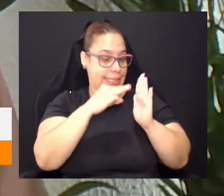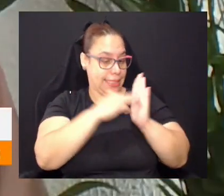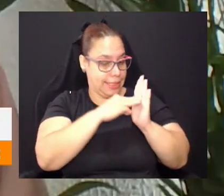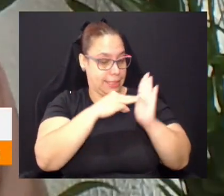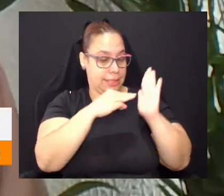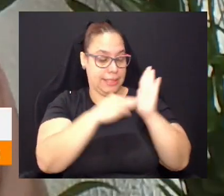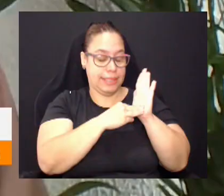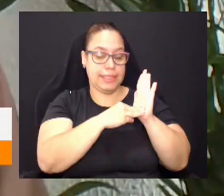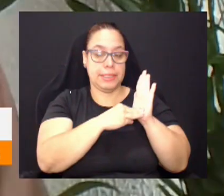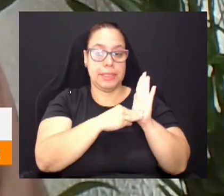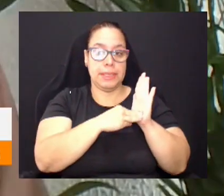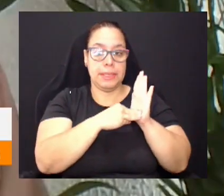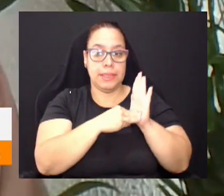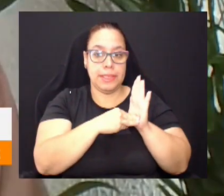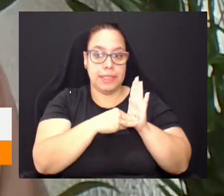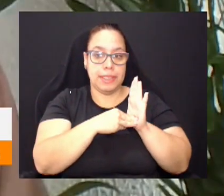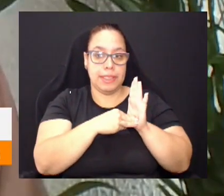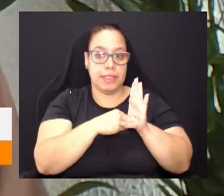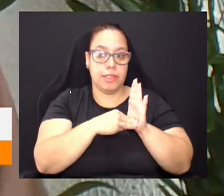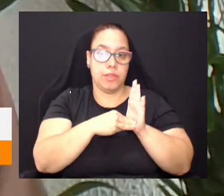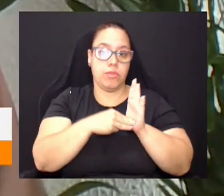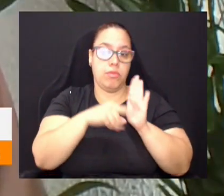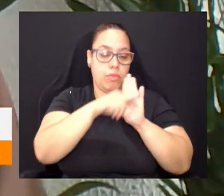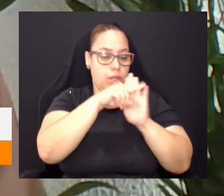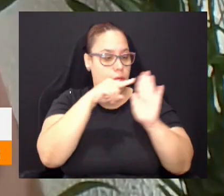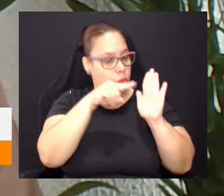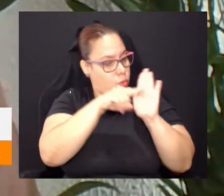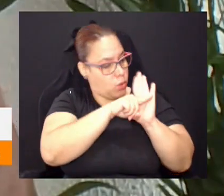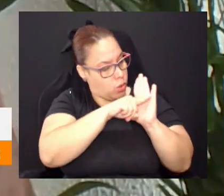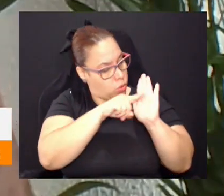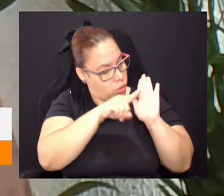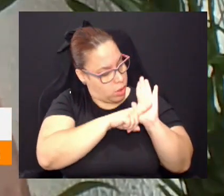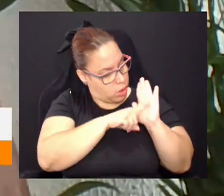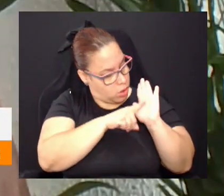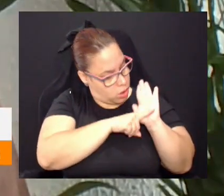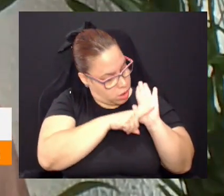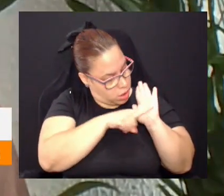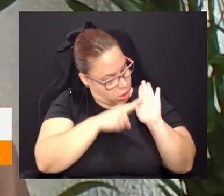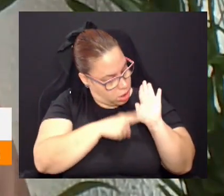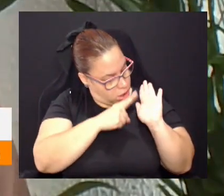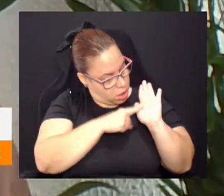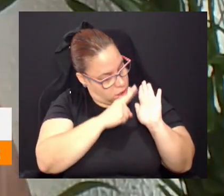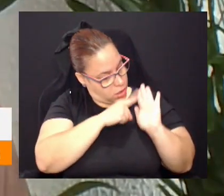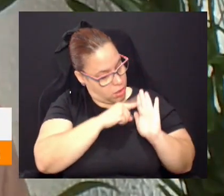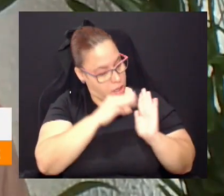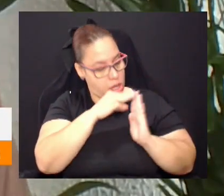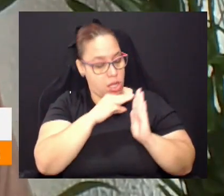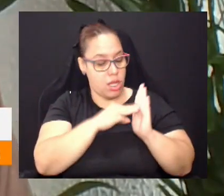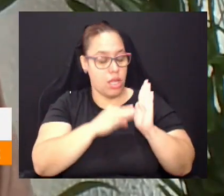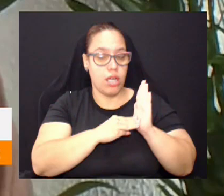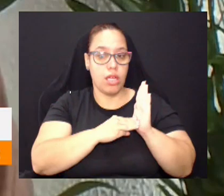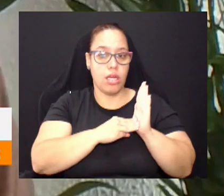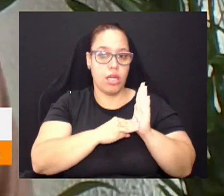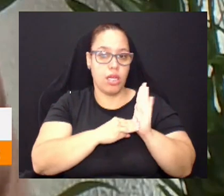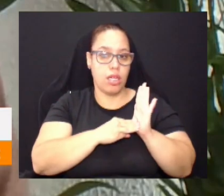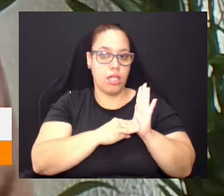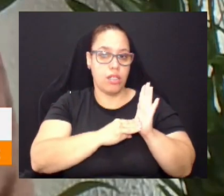relacionamento perfeito tem que ter isso, isso, isso, isso. E essas metas vão se tornando